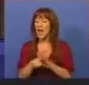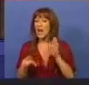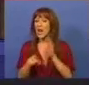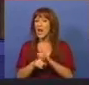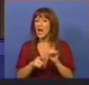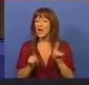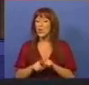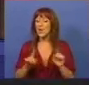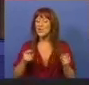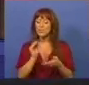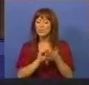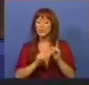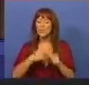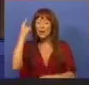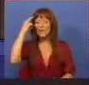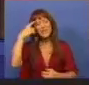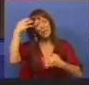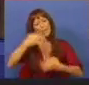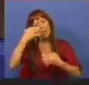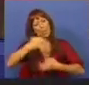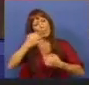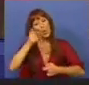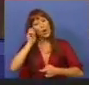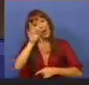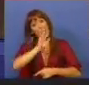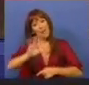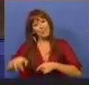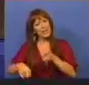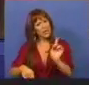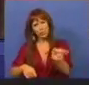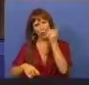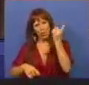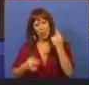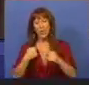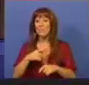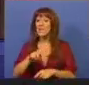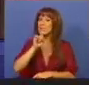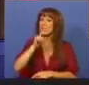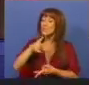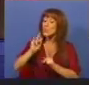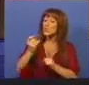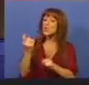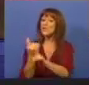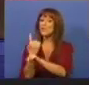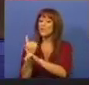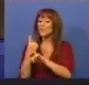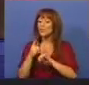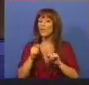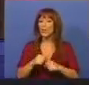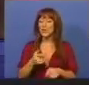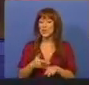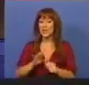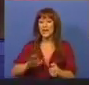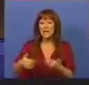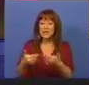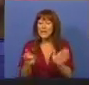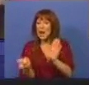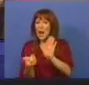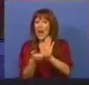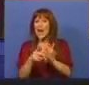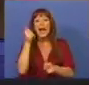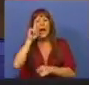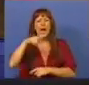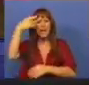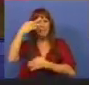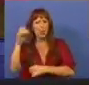devem ser redigidas a pensar no bom senso de quem as aplica, mas nas possibilidades que as entreabrem, nomeadamente a quem